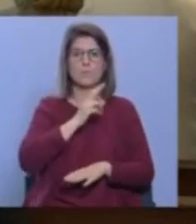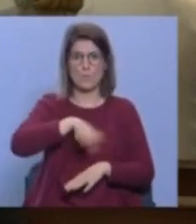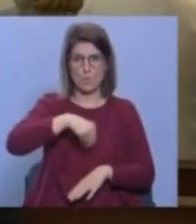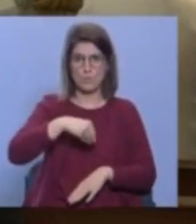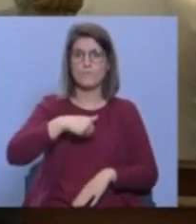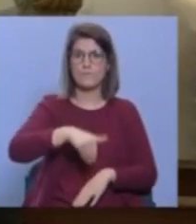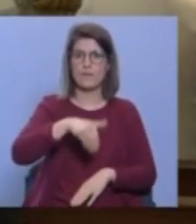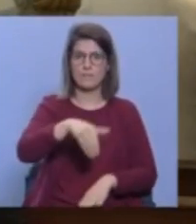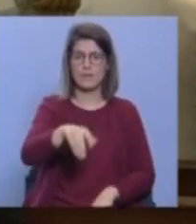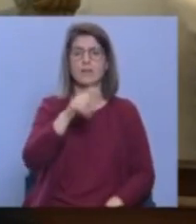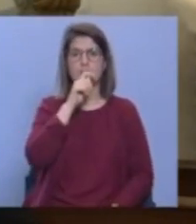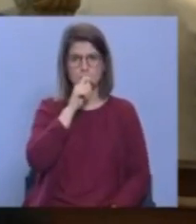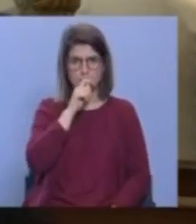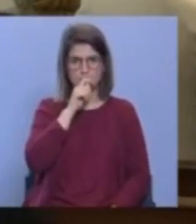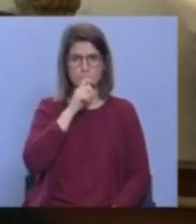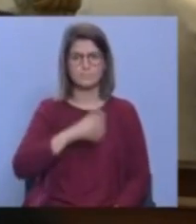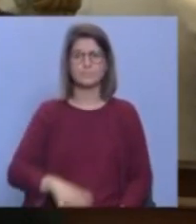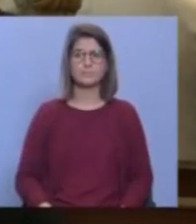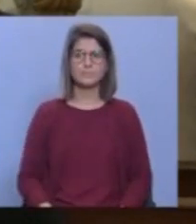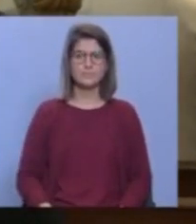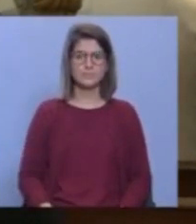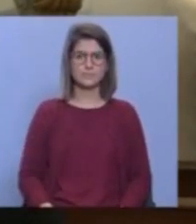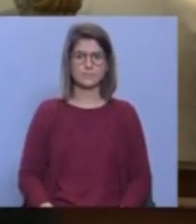vir. Amém.